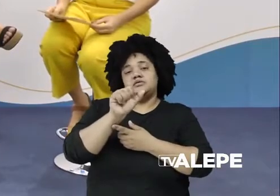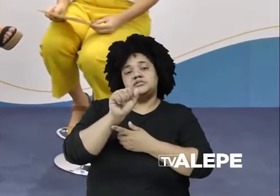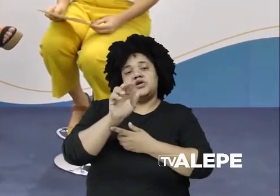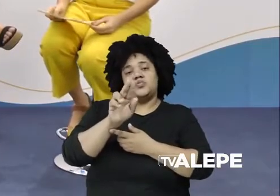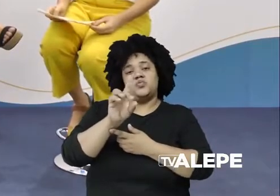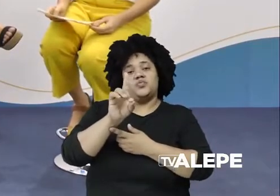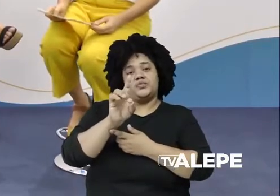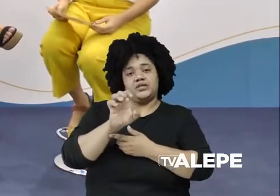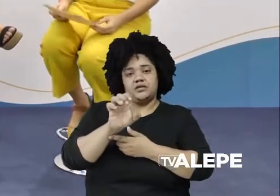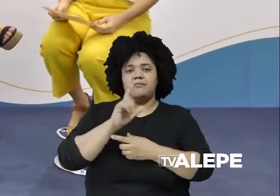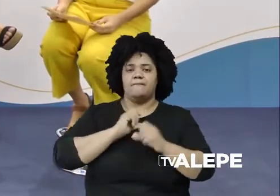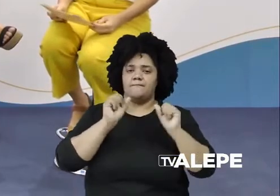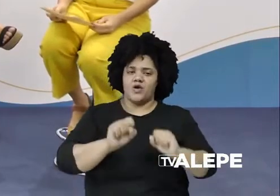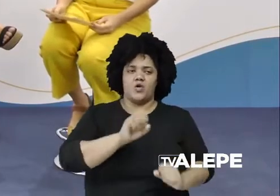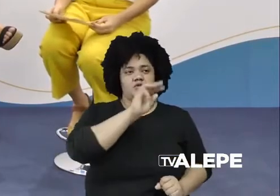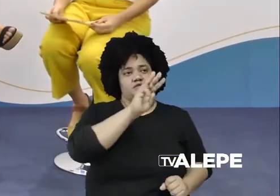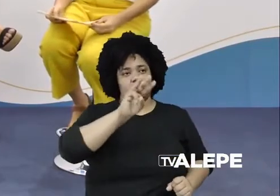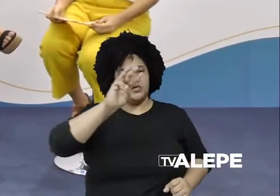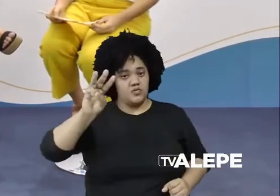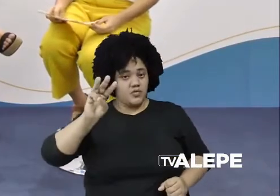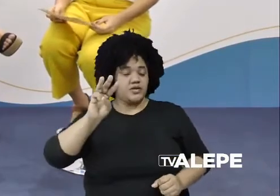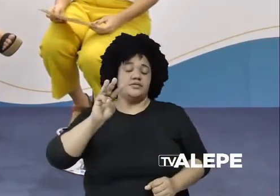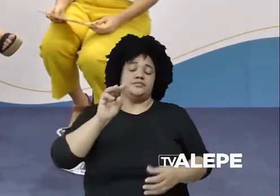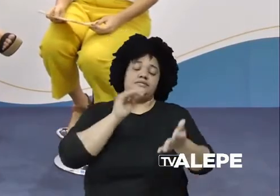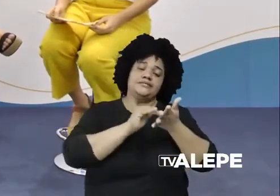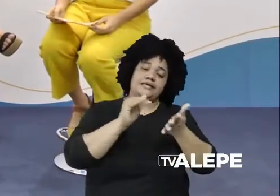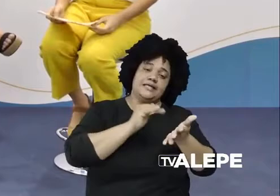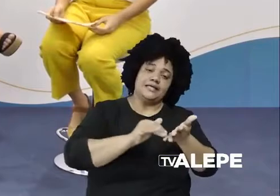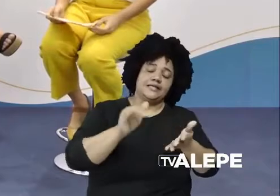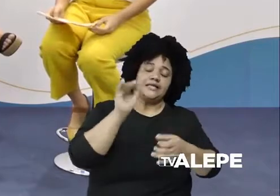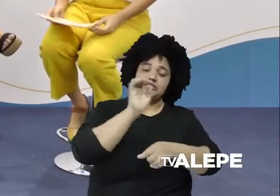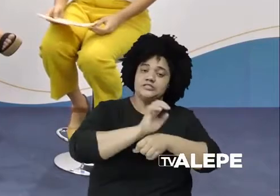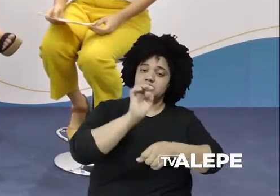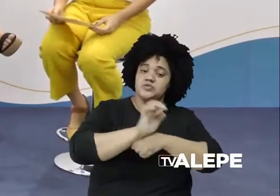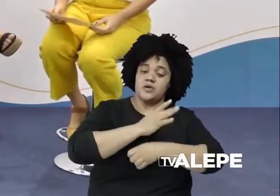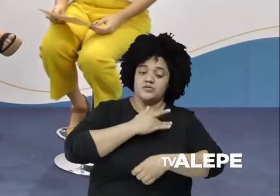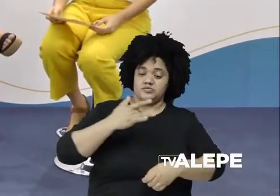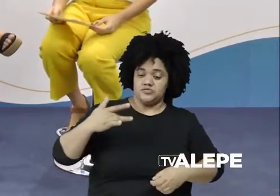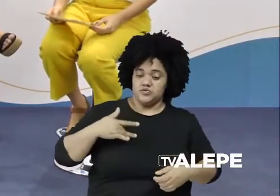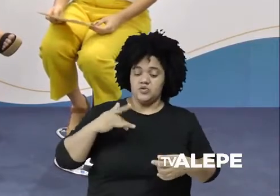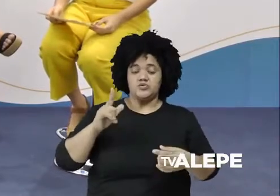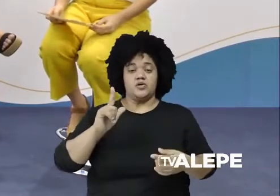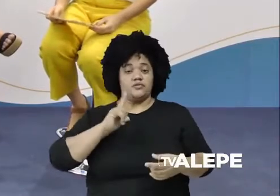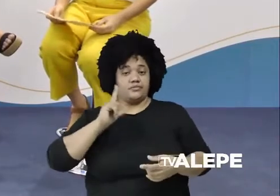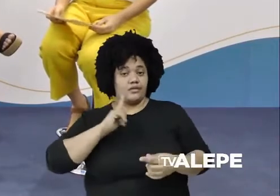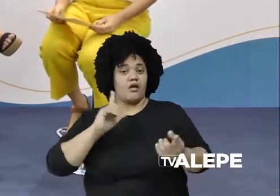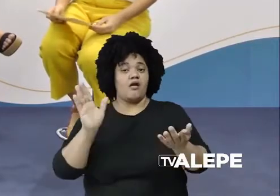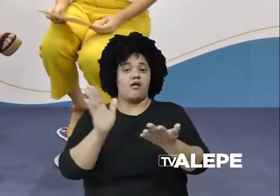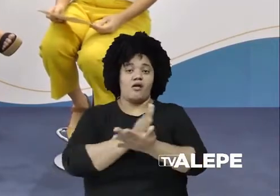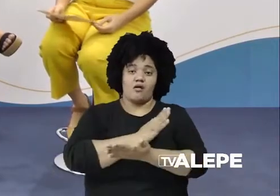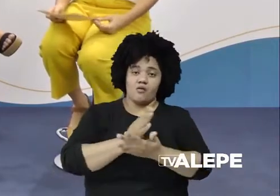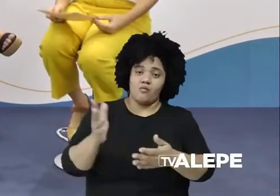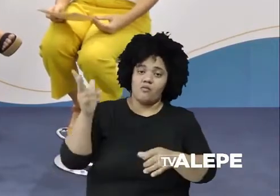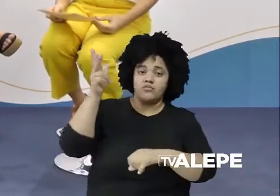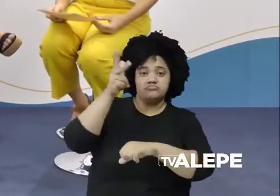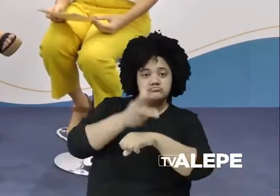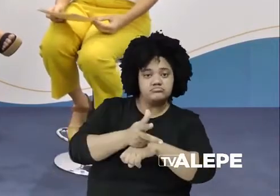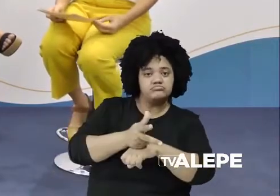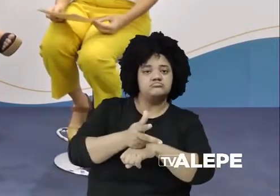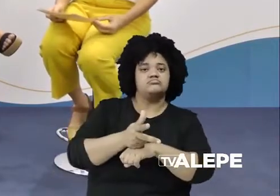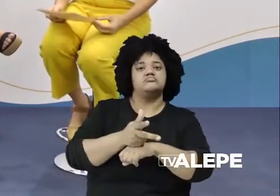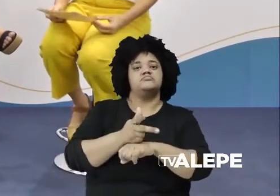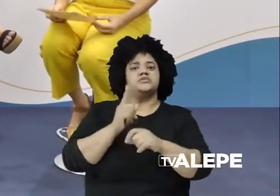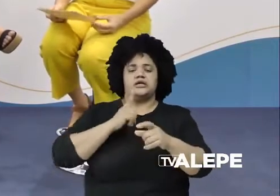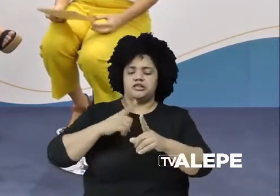por meio do site da Secretaria Estadual de Saúde. E nós temos algumas gravações que foram provenientes de